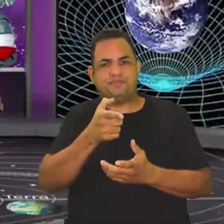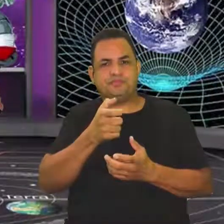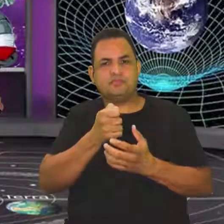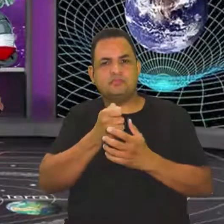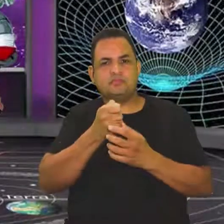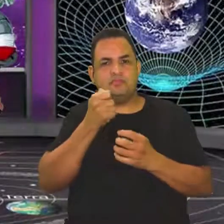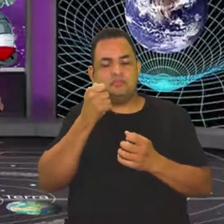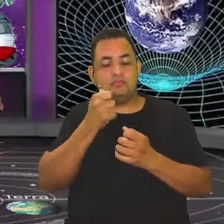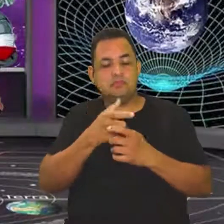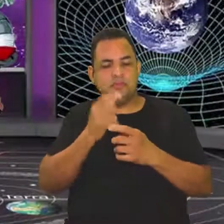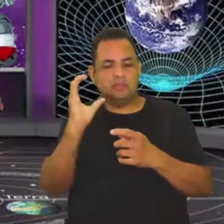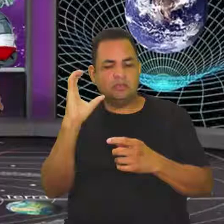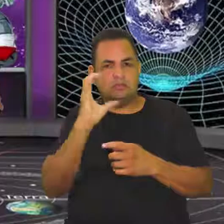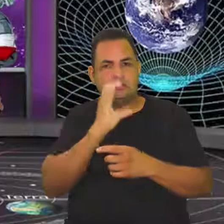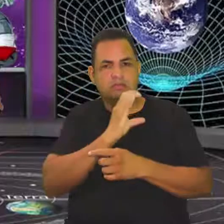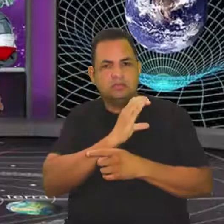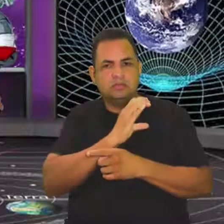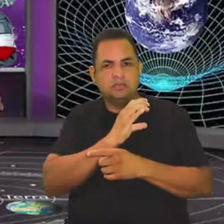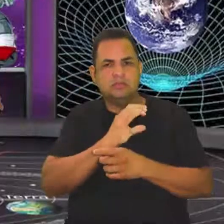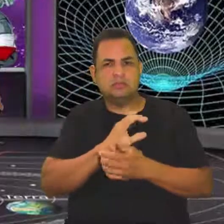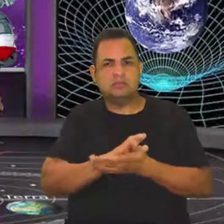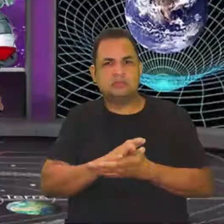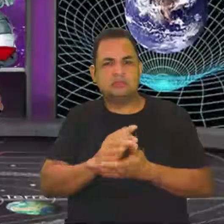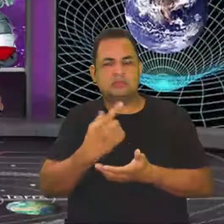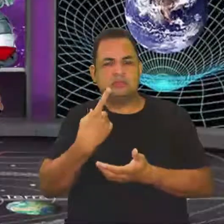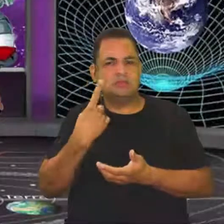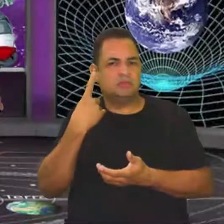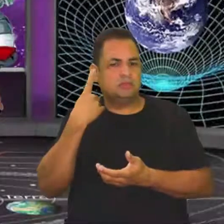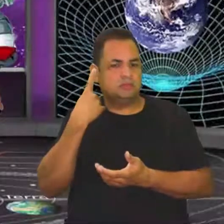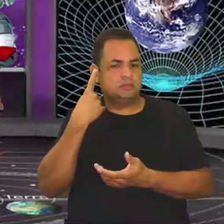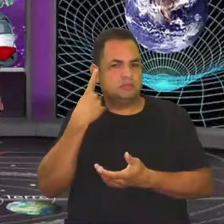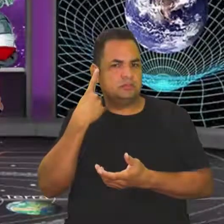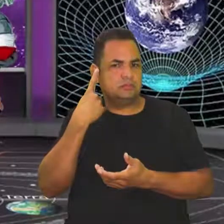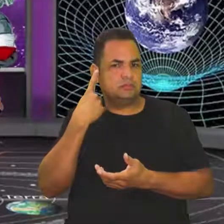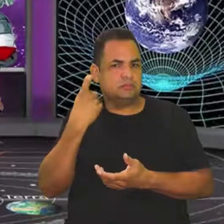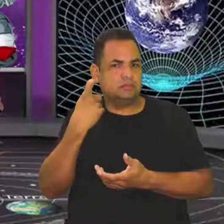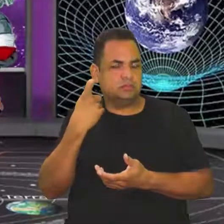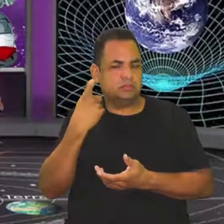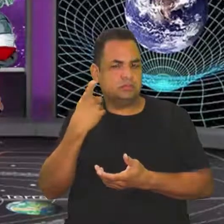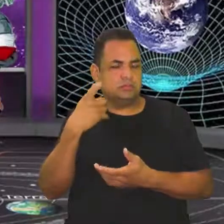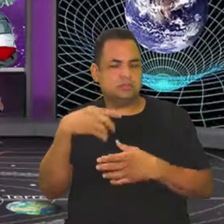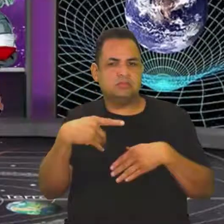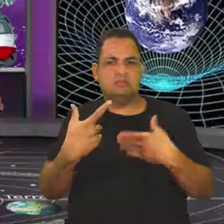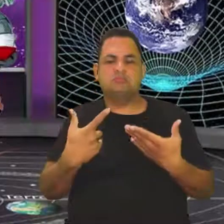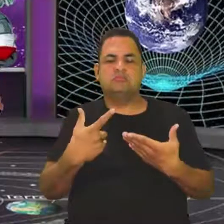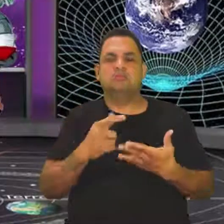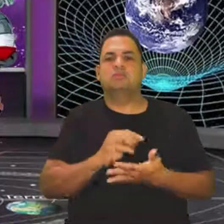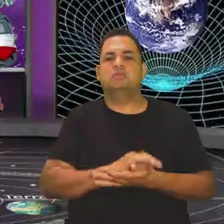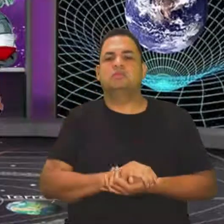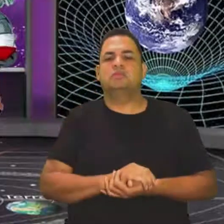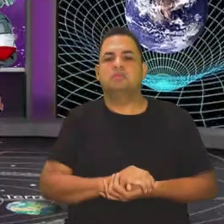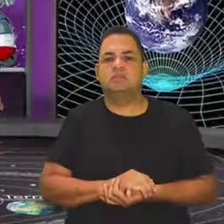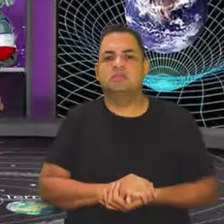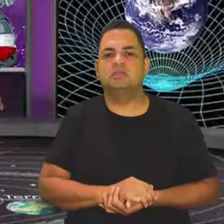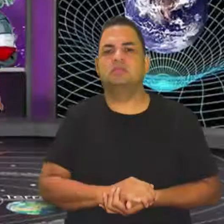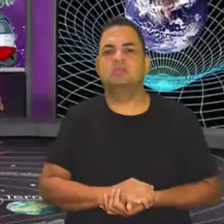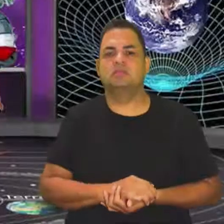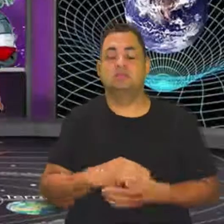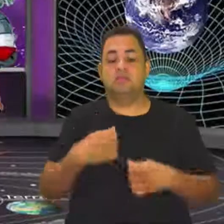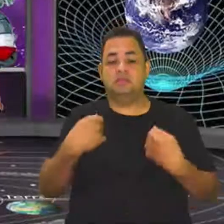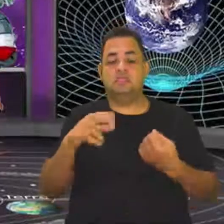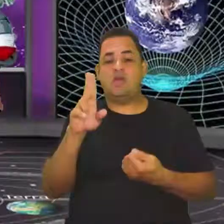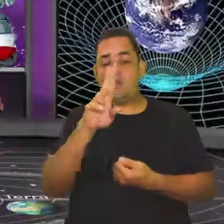tão rapidamente o ar que vai fazer uma onda de choque e vai chegar até seus ouvidos. Em algumas situações, você tem que estar